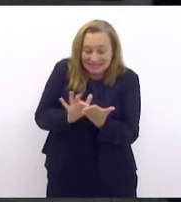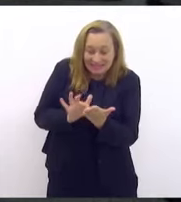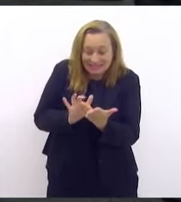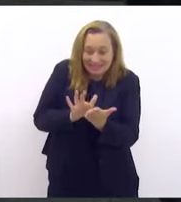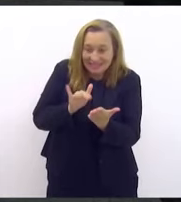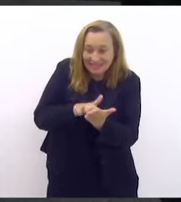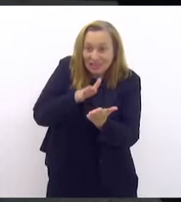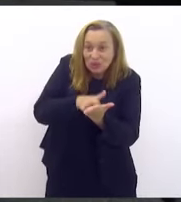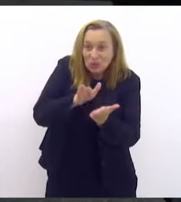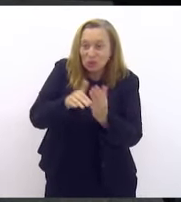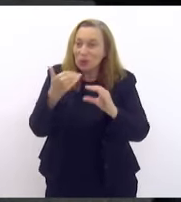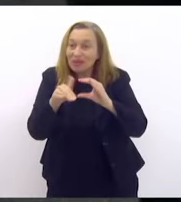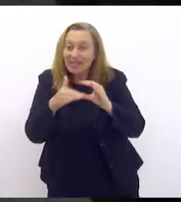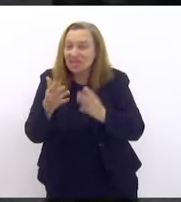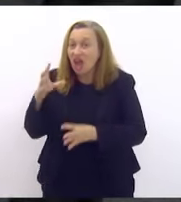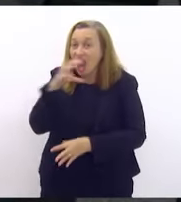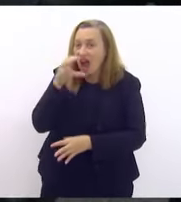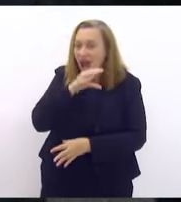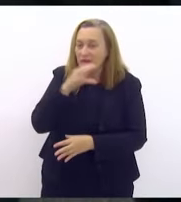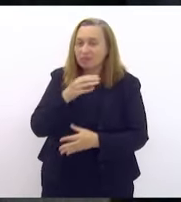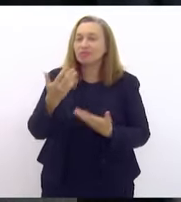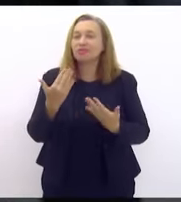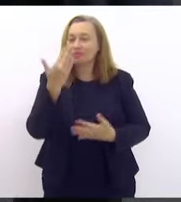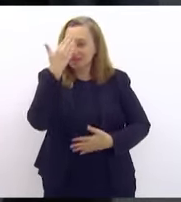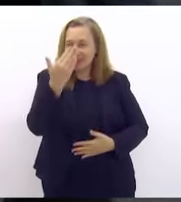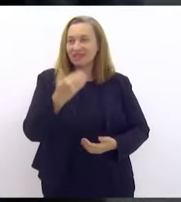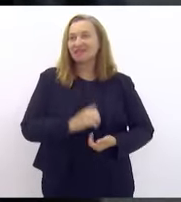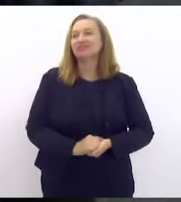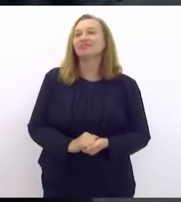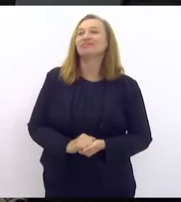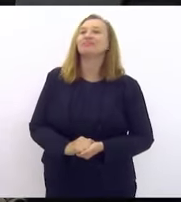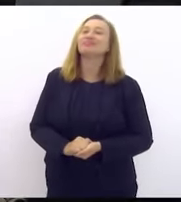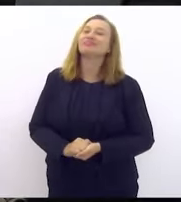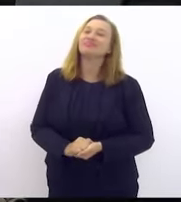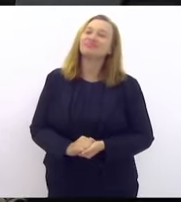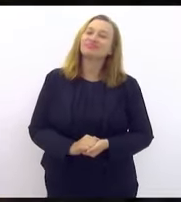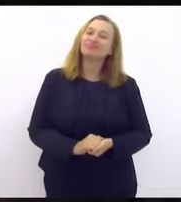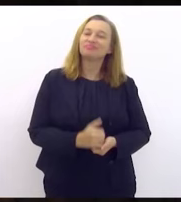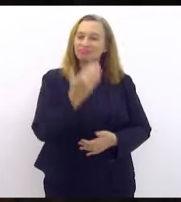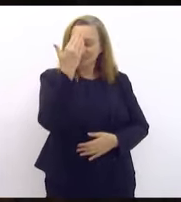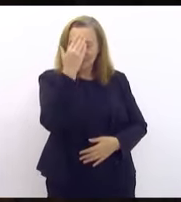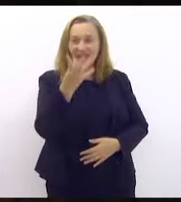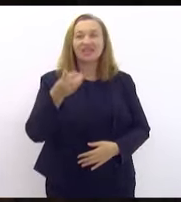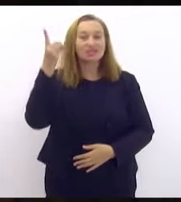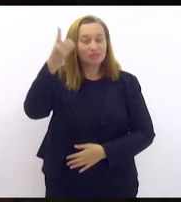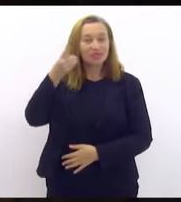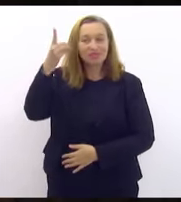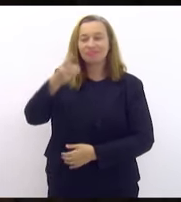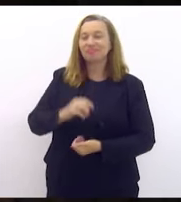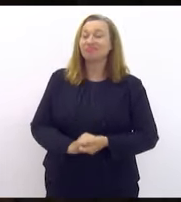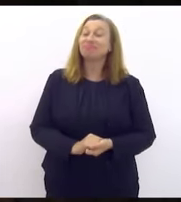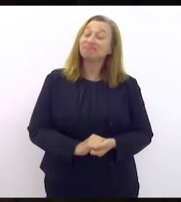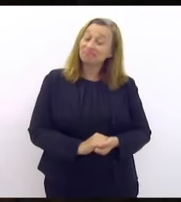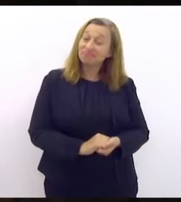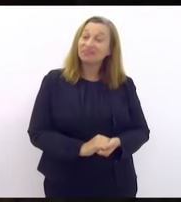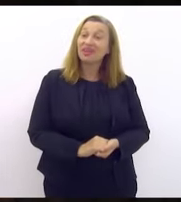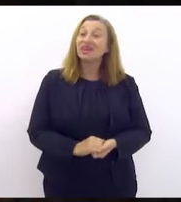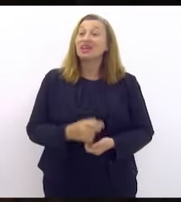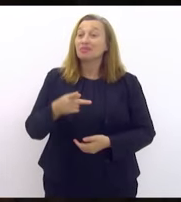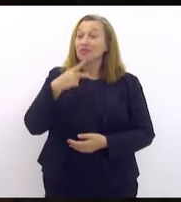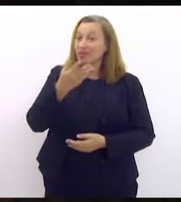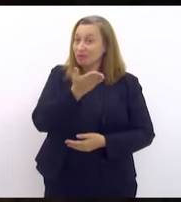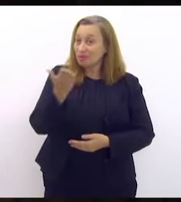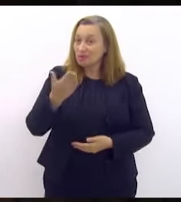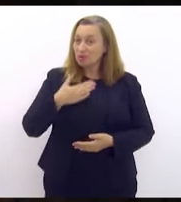Mink, aqui que me recebeu, e é isso. Mais projetos assim na casa. Obrigada, deputada. Dizer para vocês que o